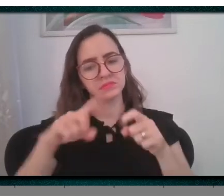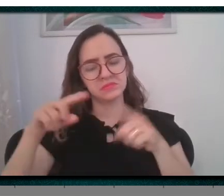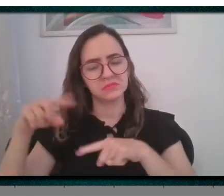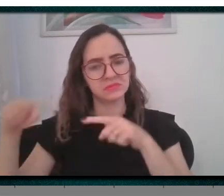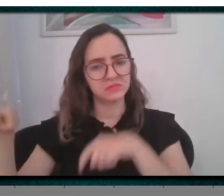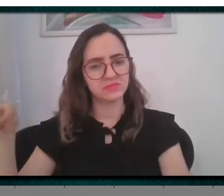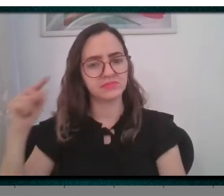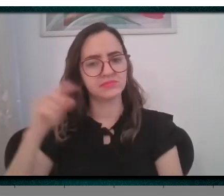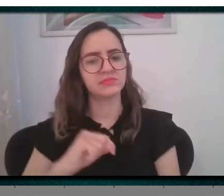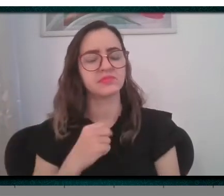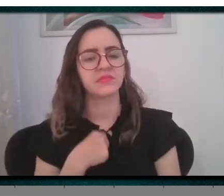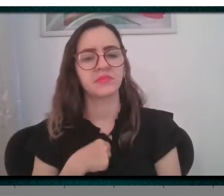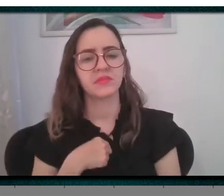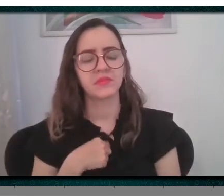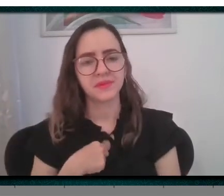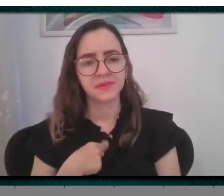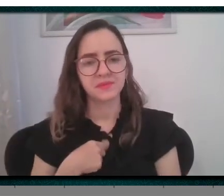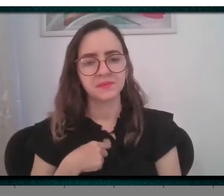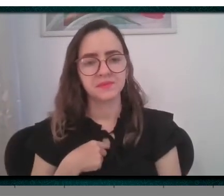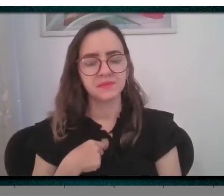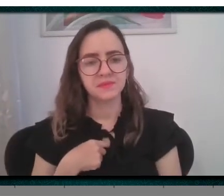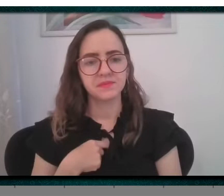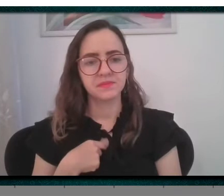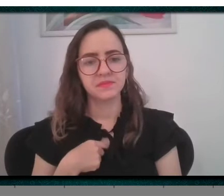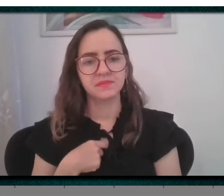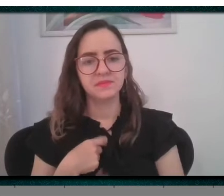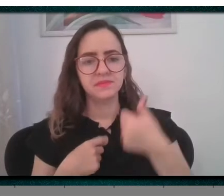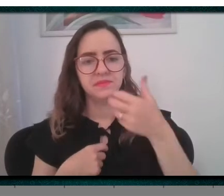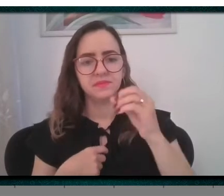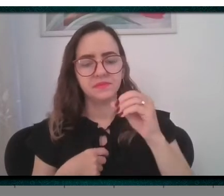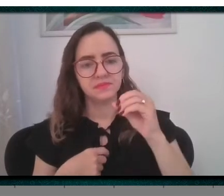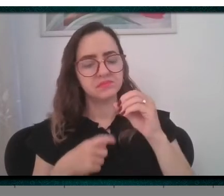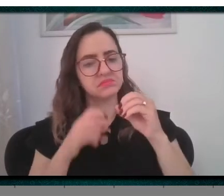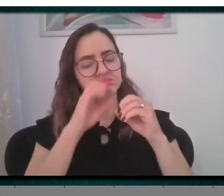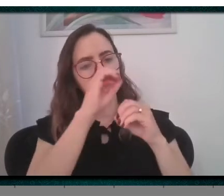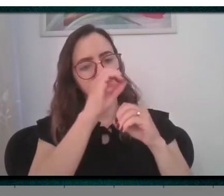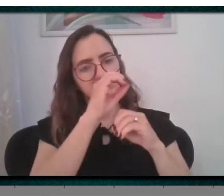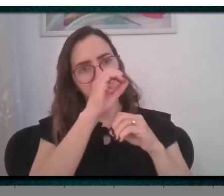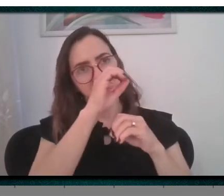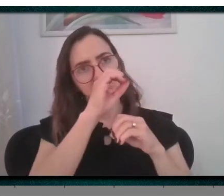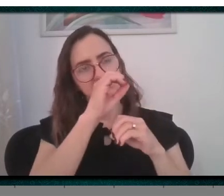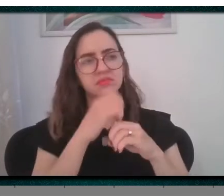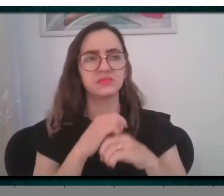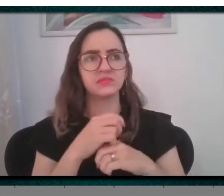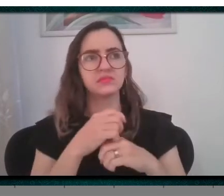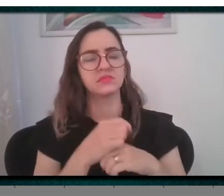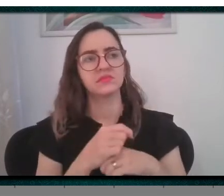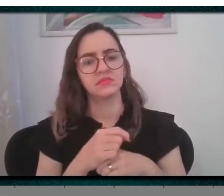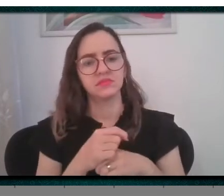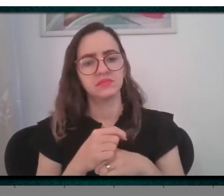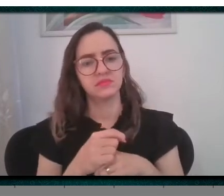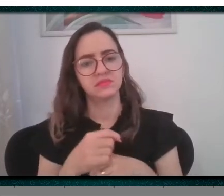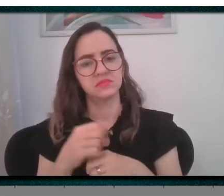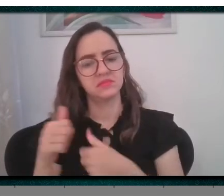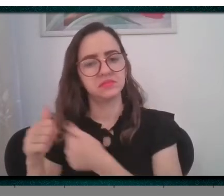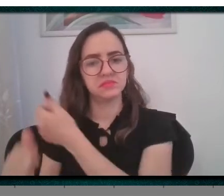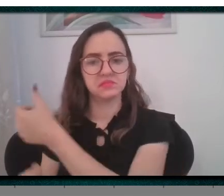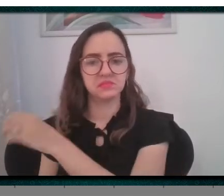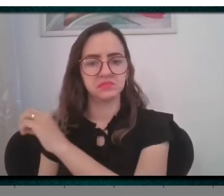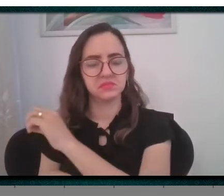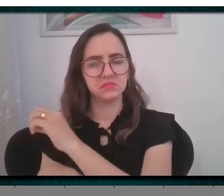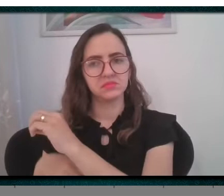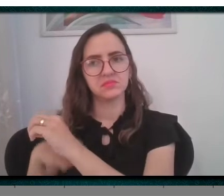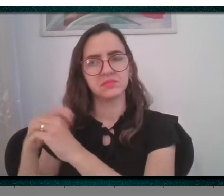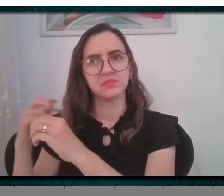Posso ter uma concentração que vai ser 10 elevado a 0. E eu posso ter uma concentração que é 10 elevado a